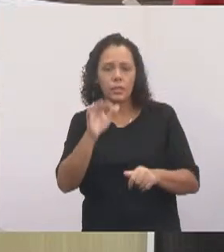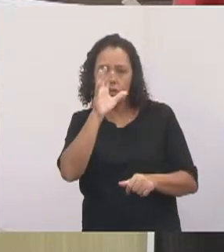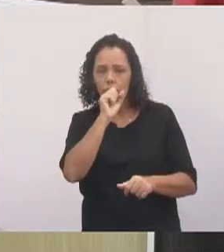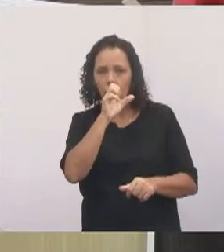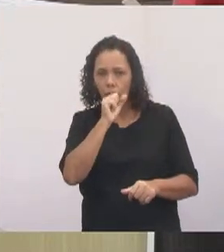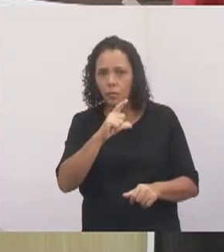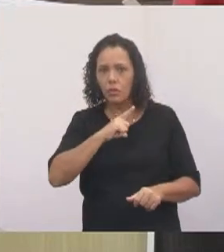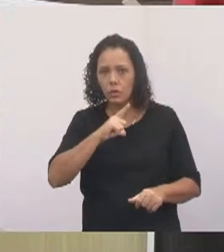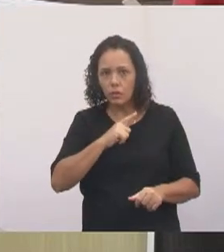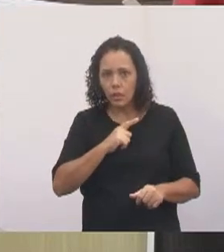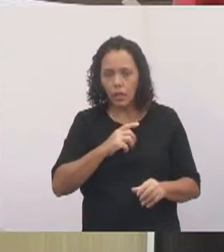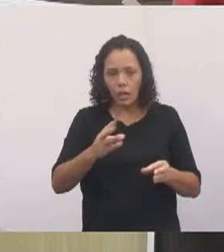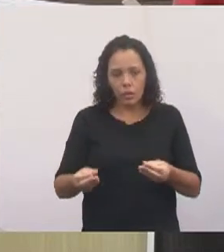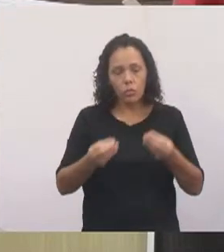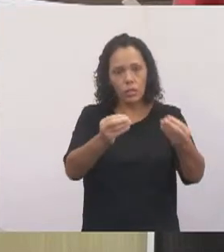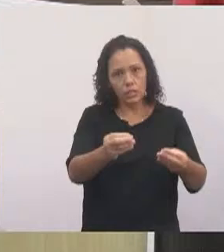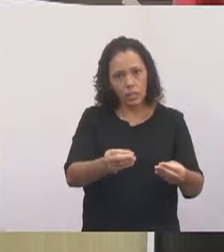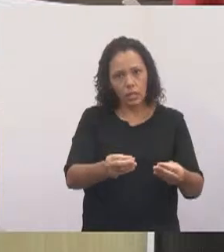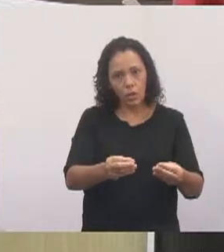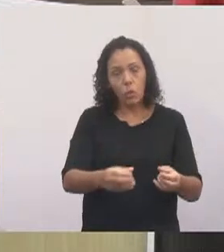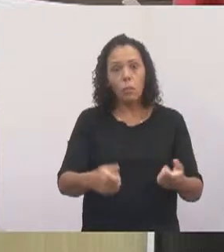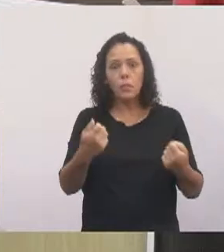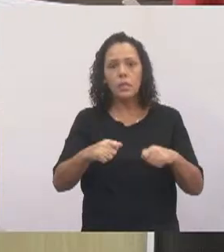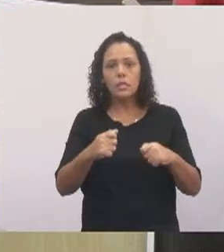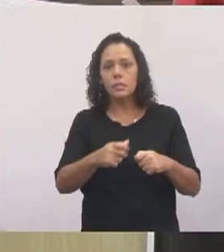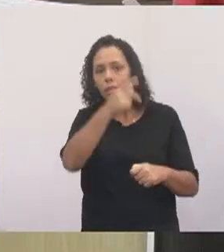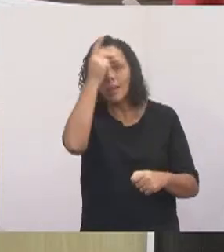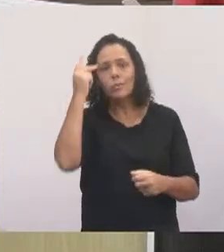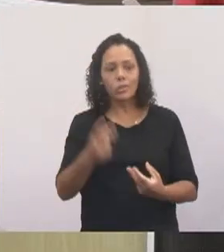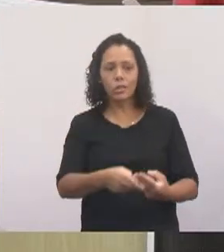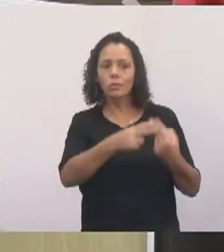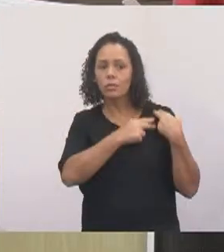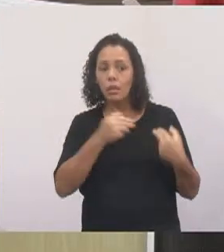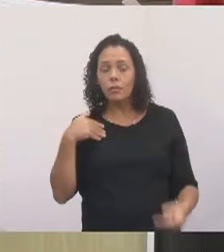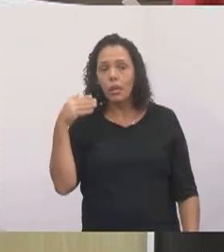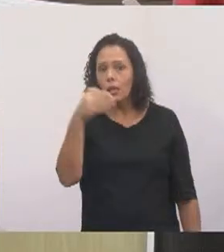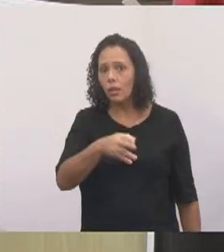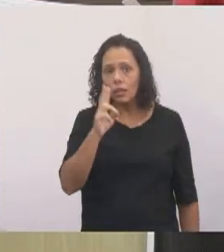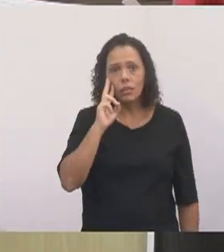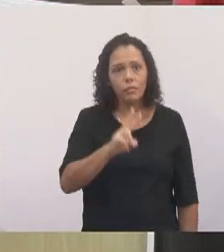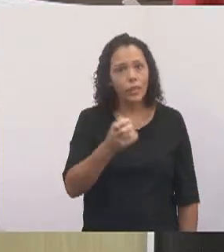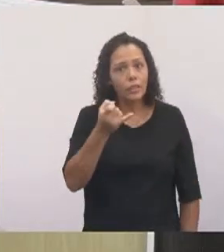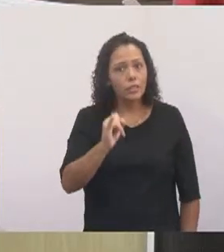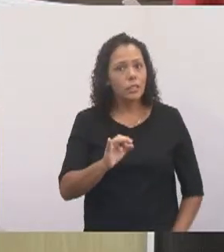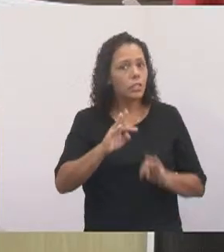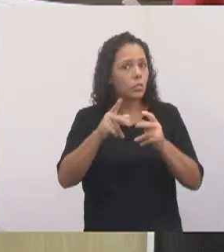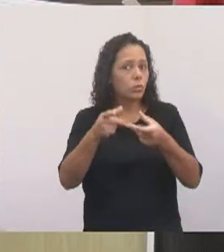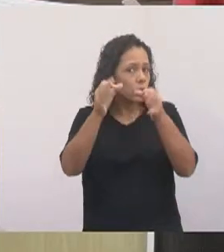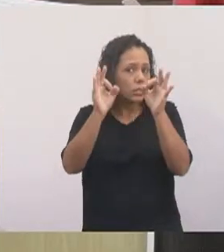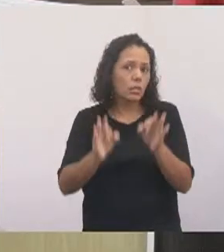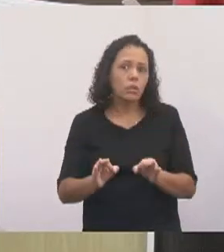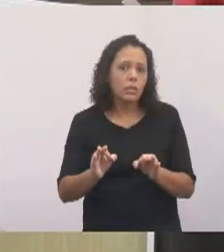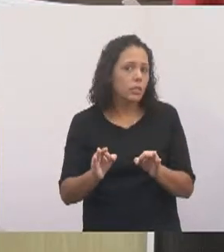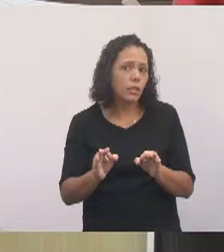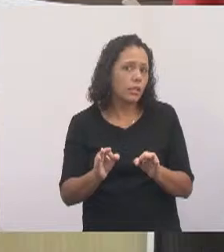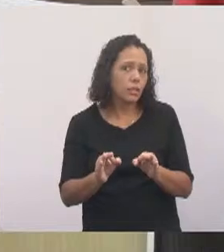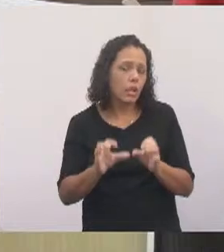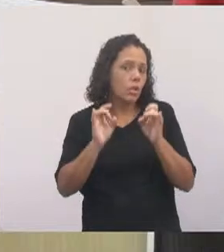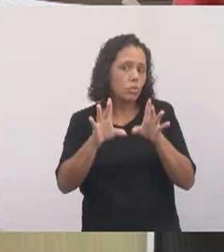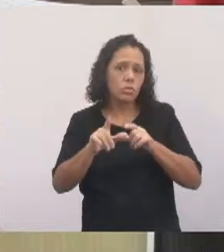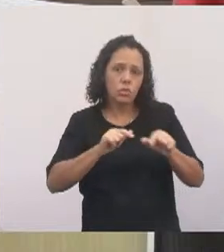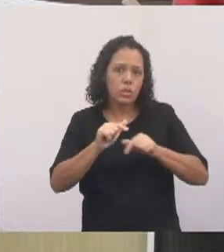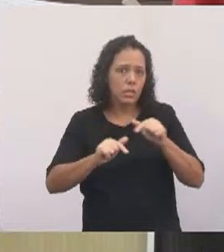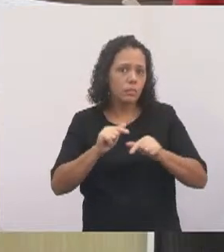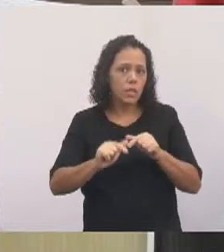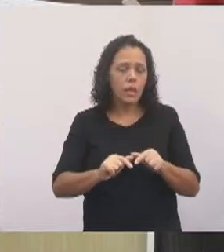animal, e o animal for castrado, tem lá, castrado, acabou, não tem problema, entendeu? A diretoria está lá,